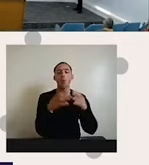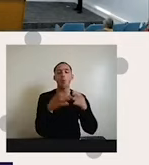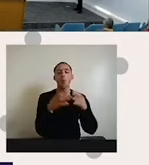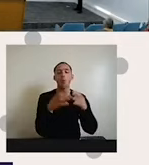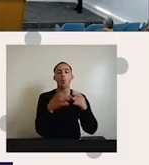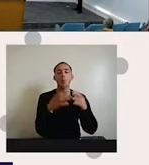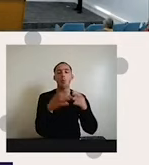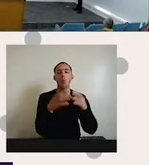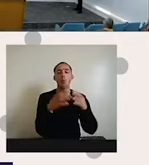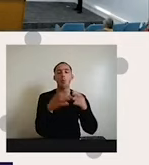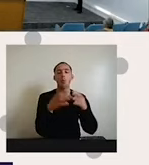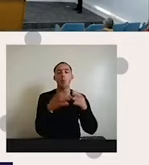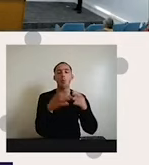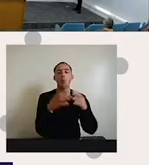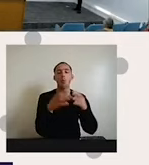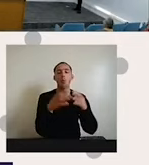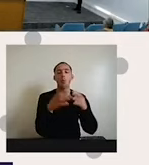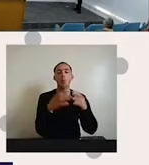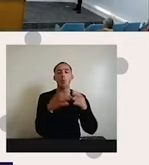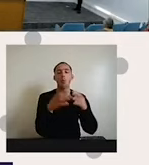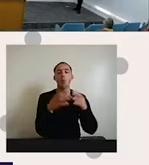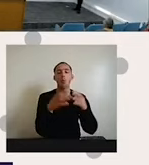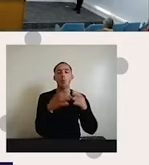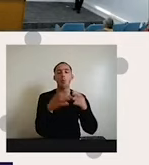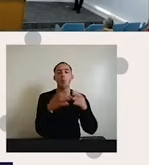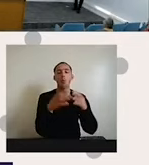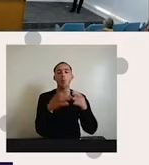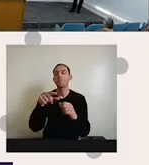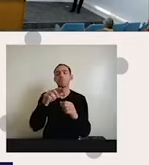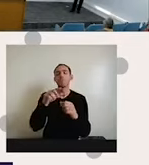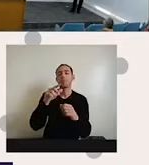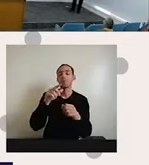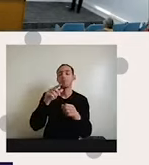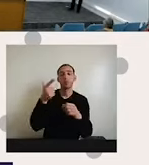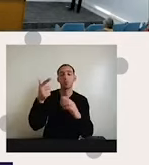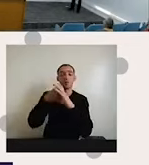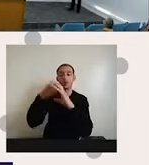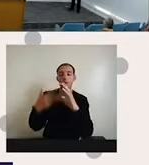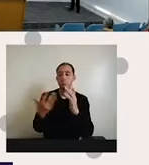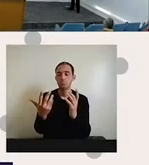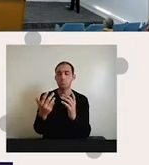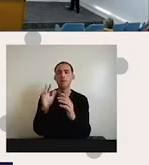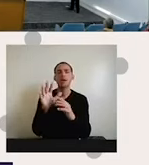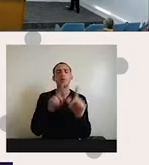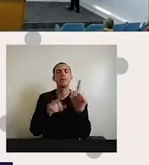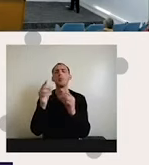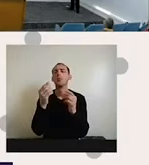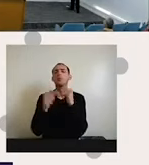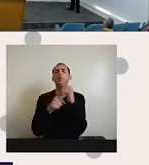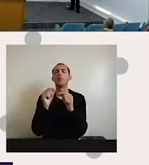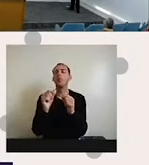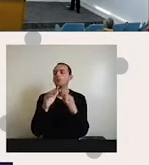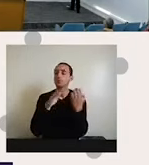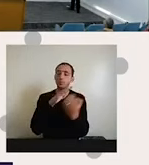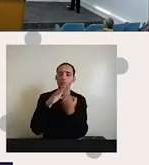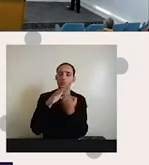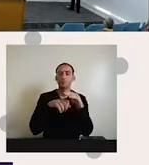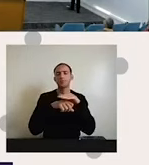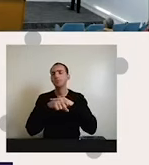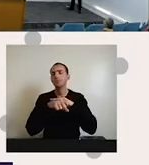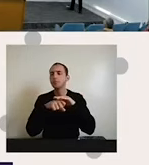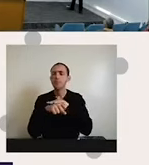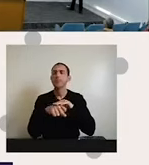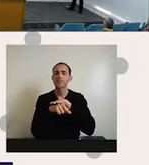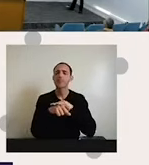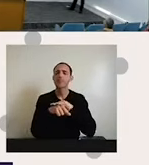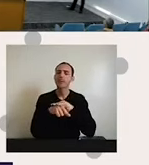empresa conservadora de prédios e condomínios que tem uma esquizofrenia incapacitante. Os casos mais frequentes, né, os transtornos